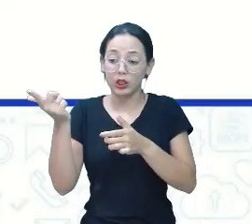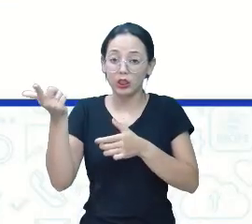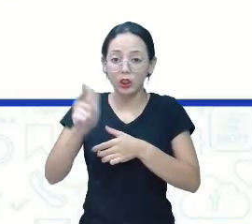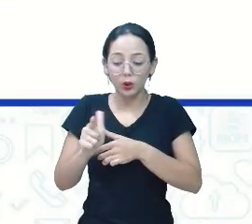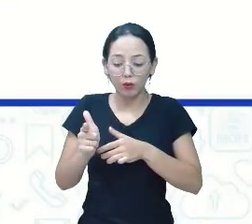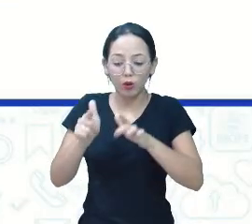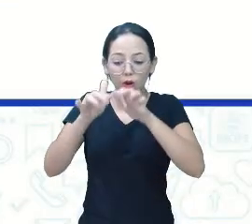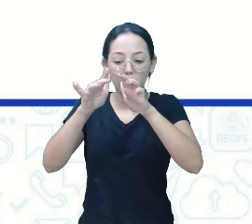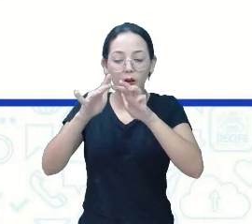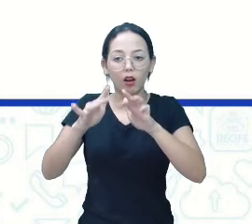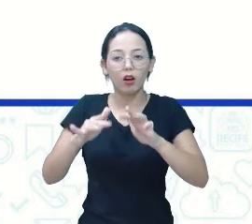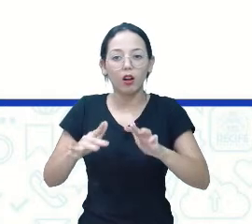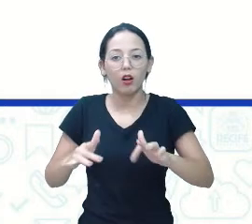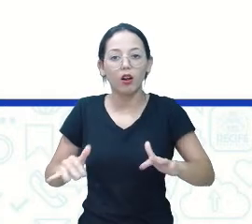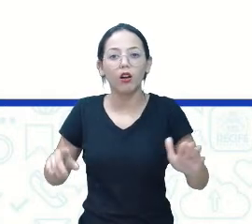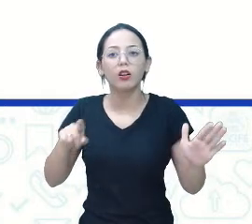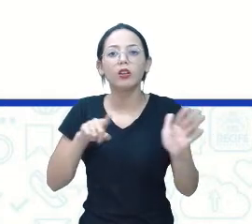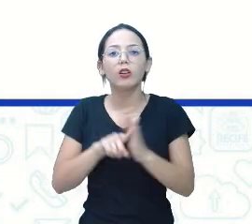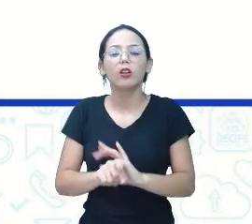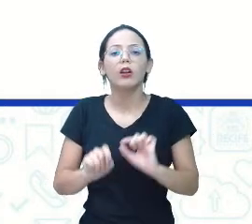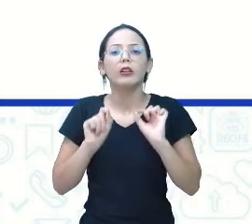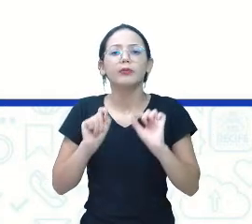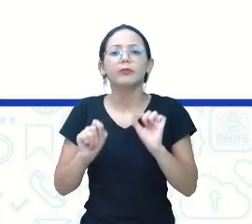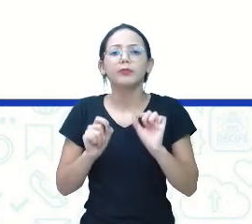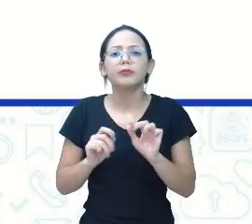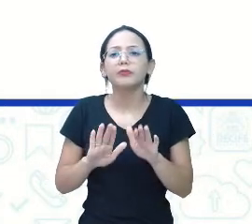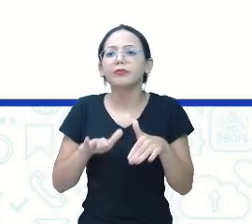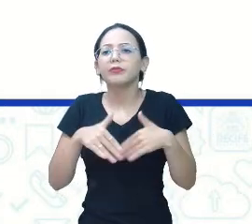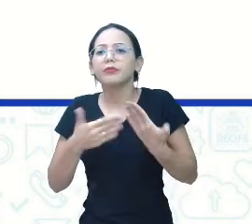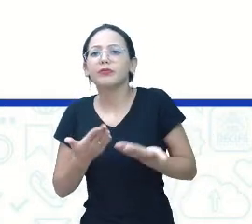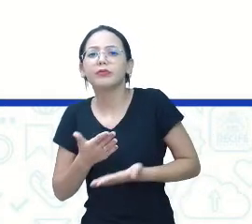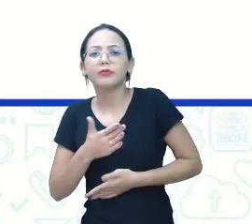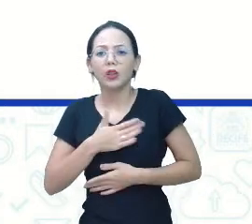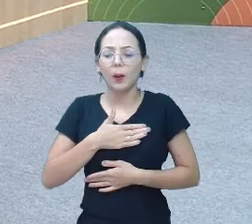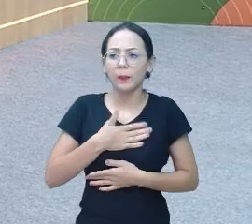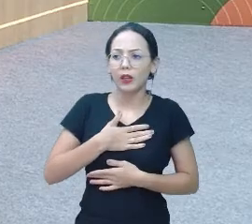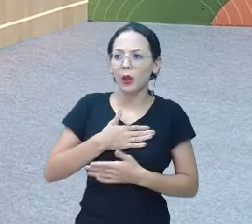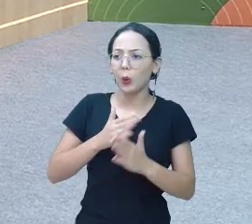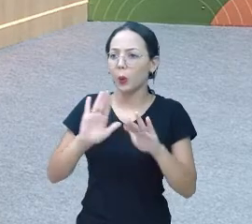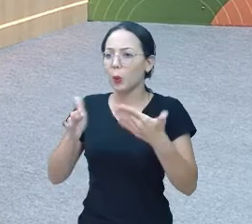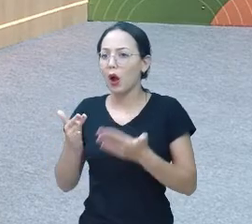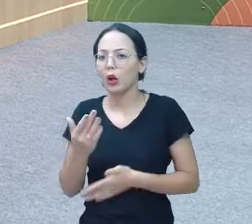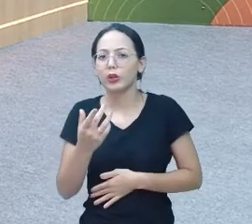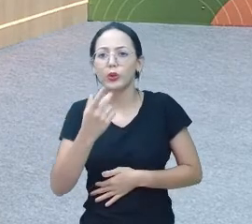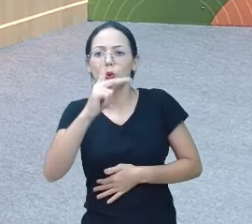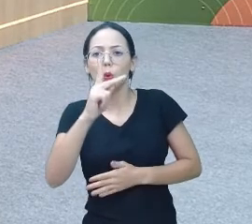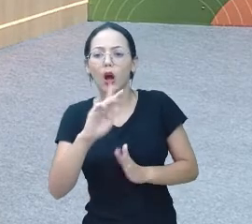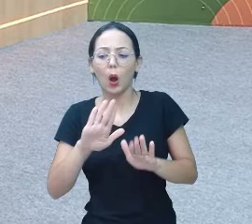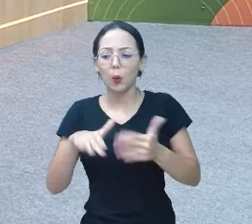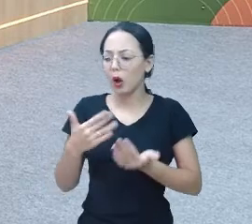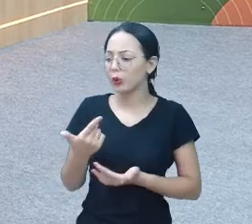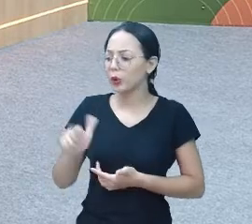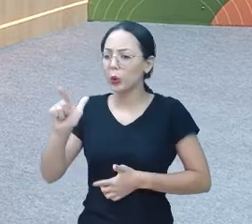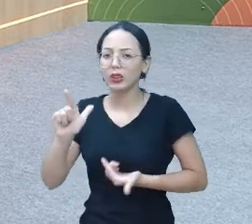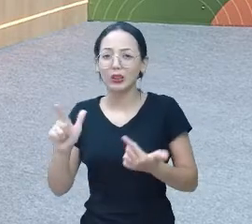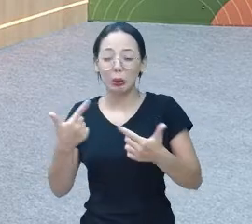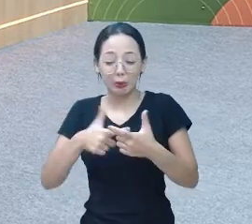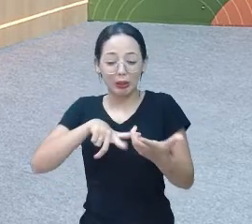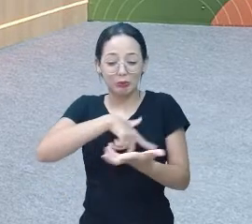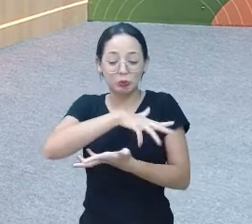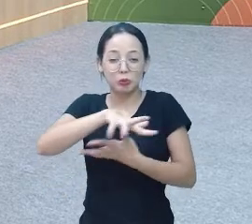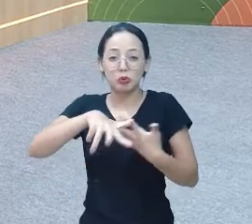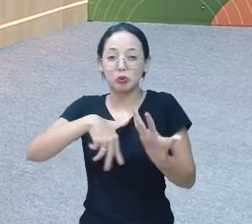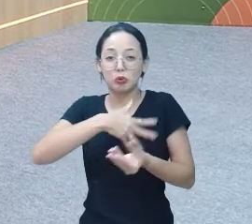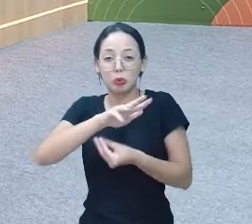a pergunta agora que a gente faz é, qual é a minha parte, qual é a sua, qual é a da outra pessoa? Ou seja, era